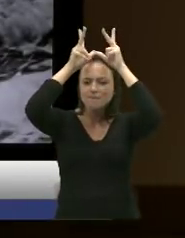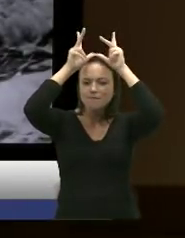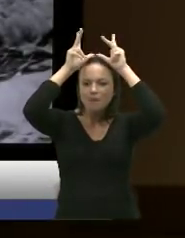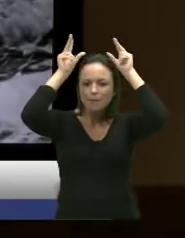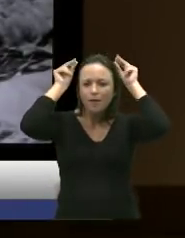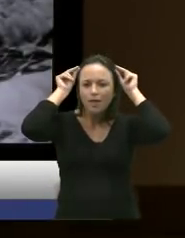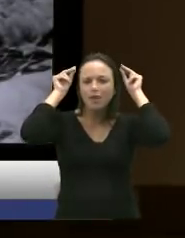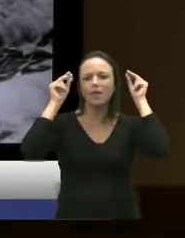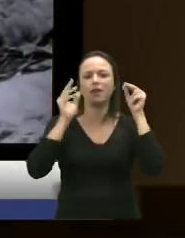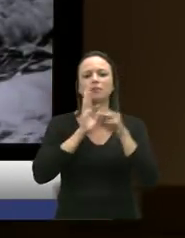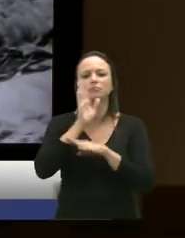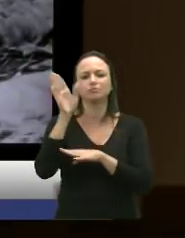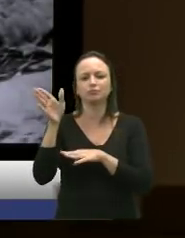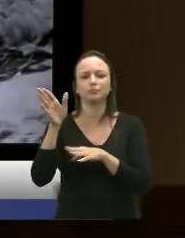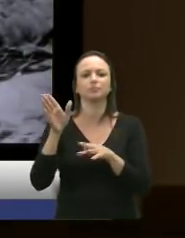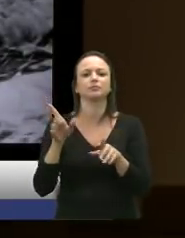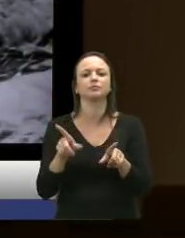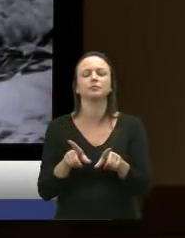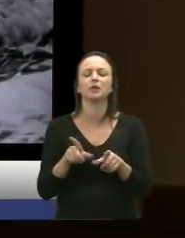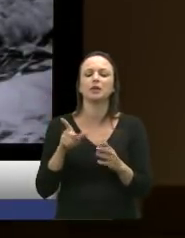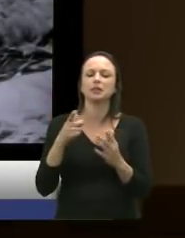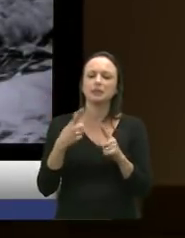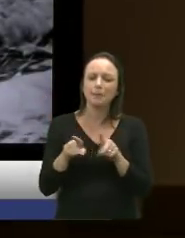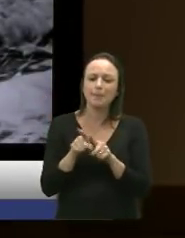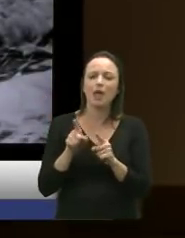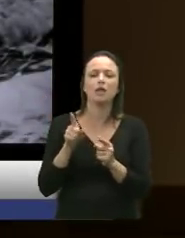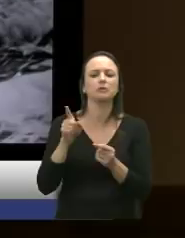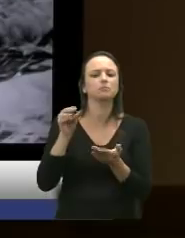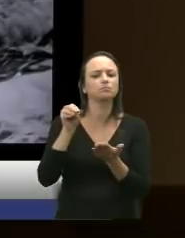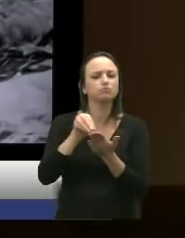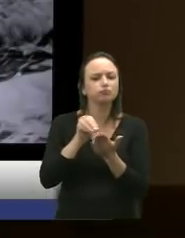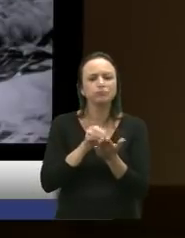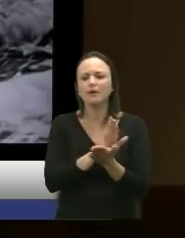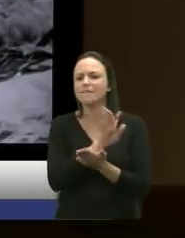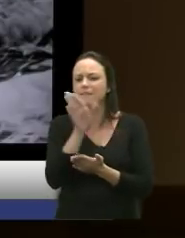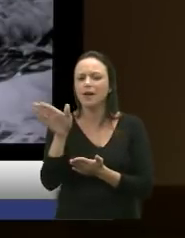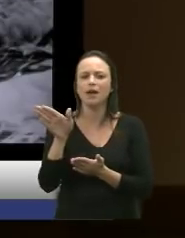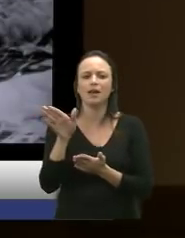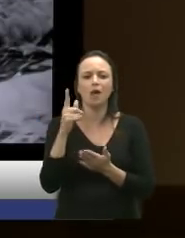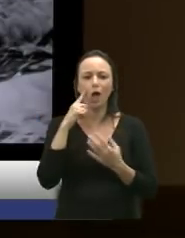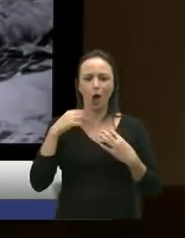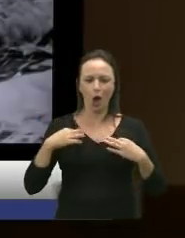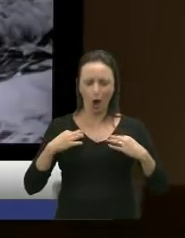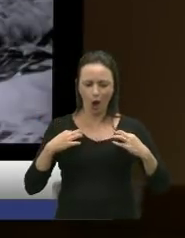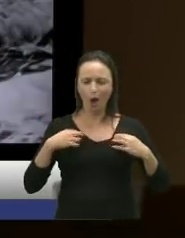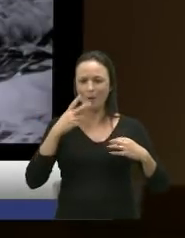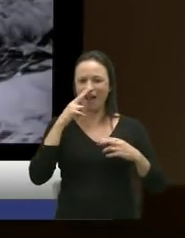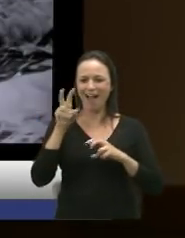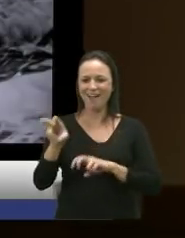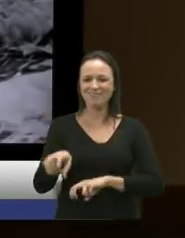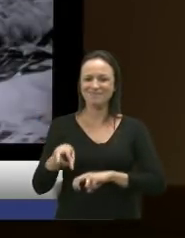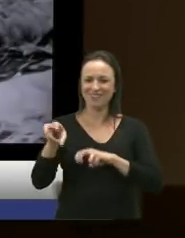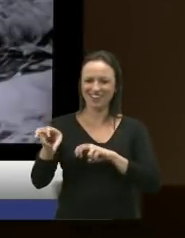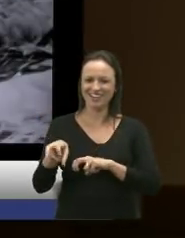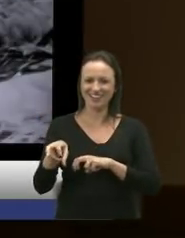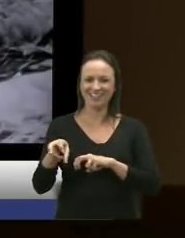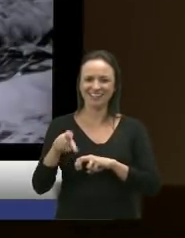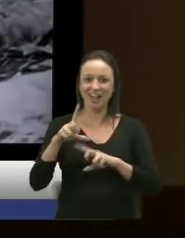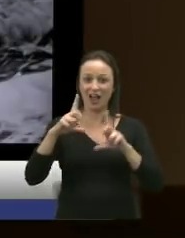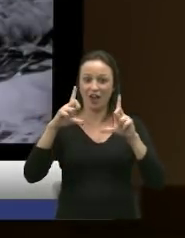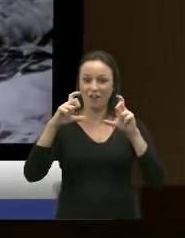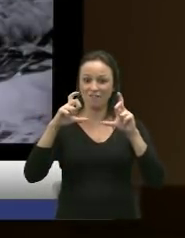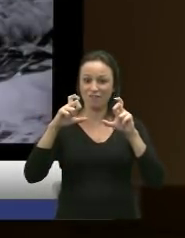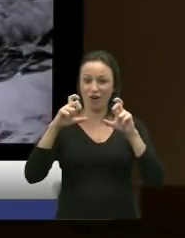havia de... Bom, o traje mostra que é caipira. E a foto da